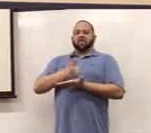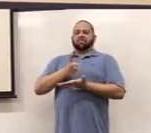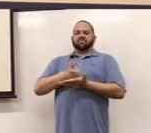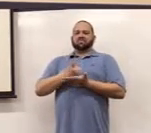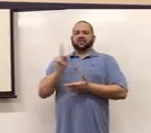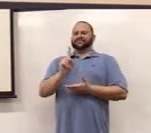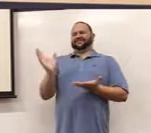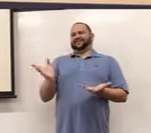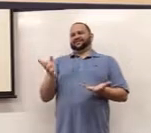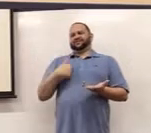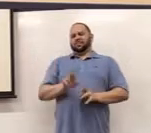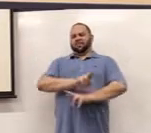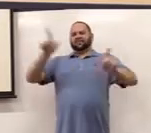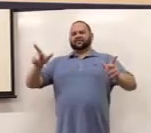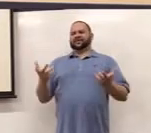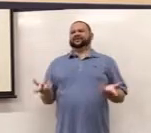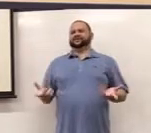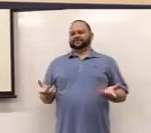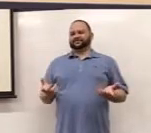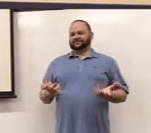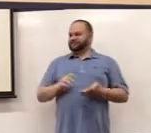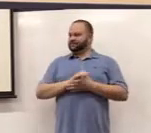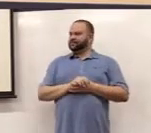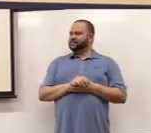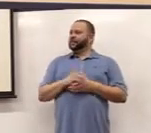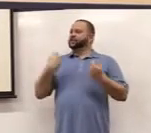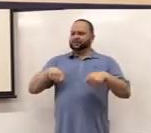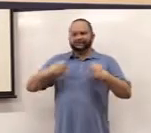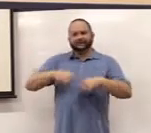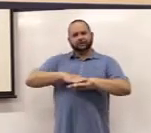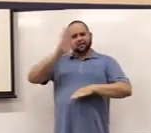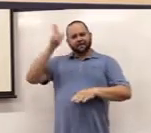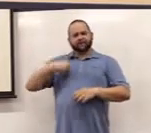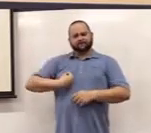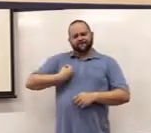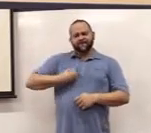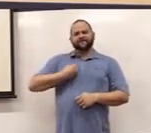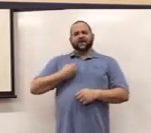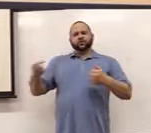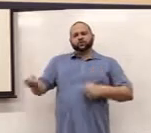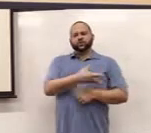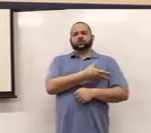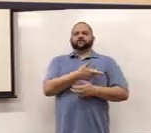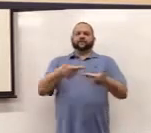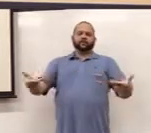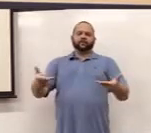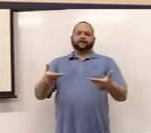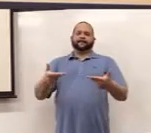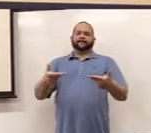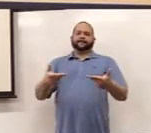triangulinho, retangulinho, quadradinho que vai dar ponta, né? A gente precisa de mais, a gente está vivendo outras coisas, né? E